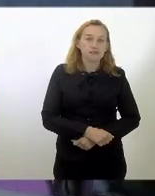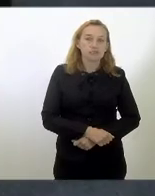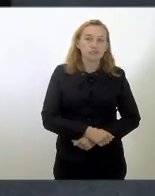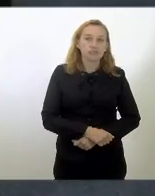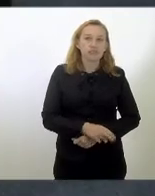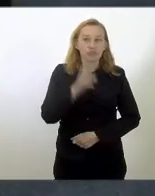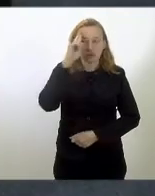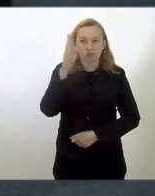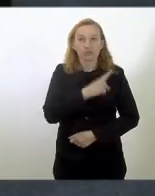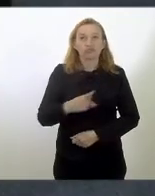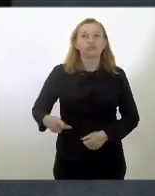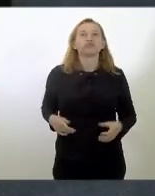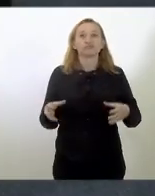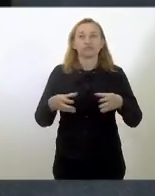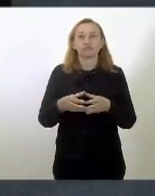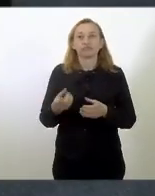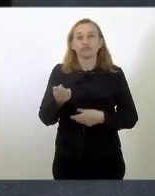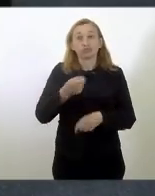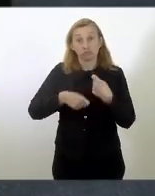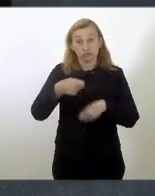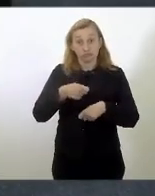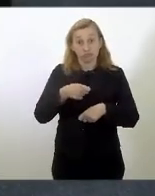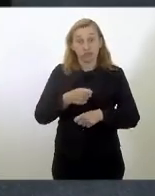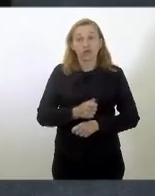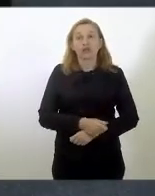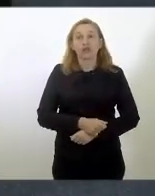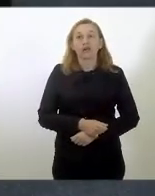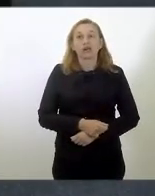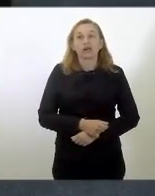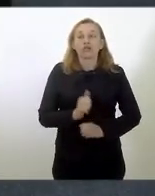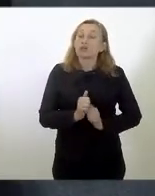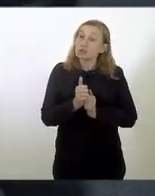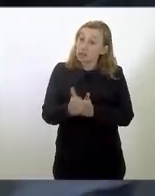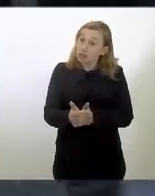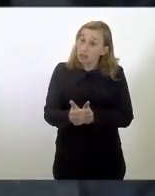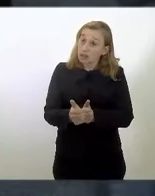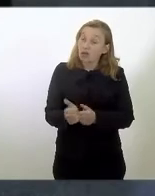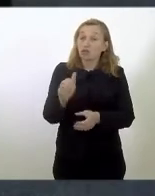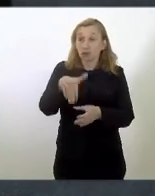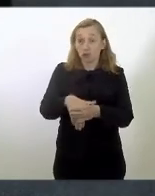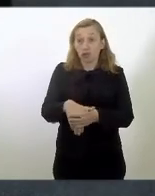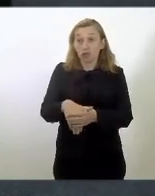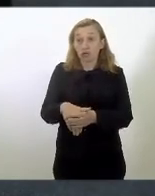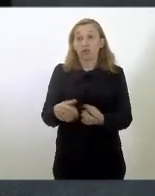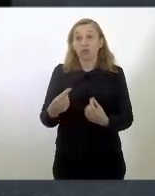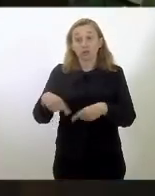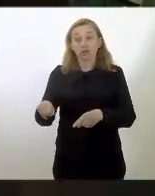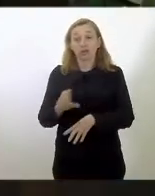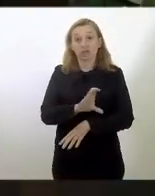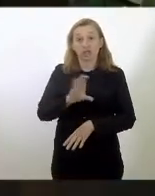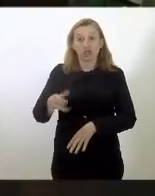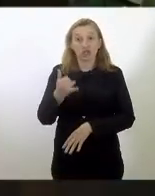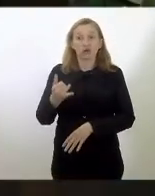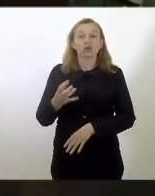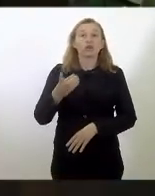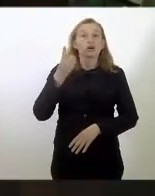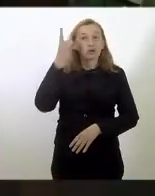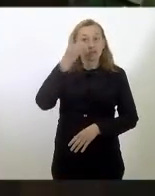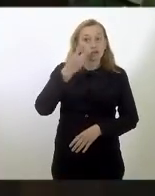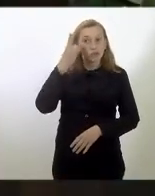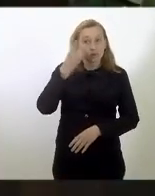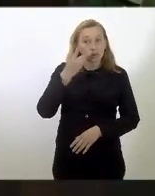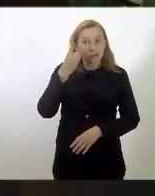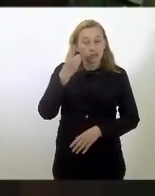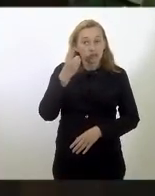Senhor presidente, na Comissão de Economia, eu vou seguir a posição do voto divergente da CCJ. Pela Comissão de Orçamento, deputado